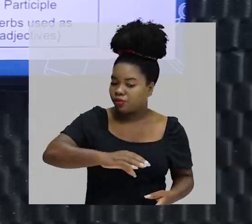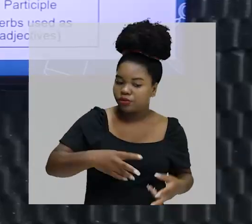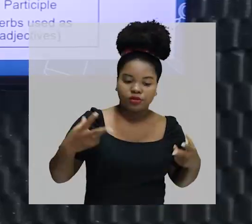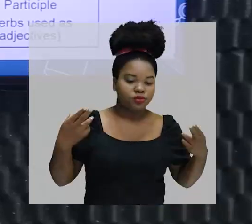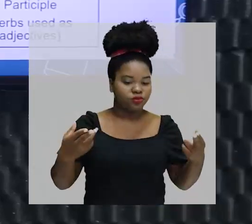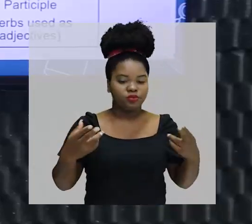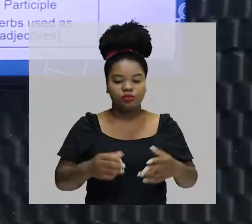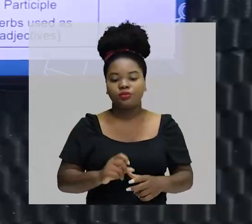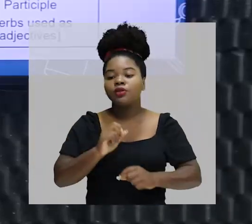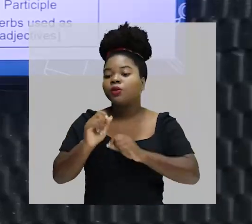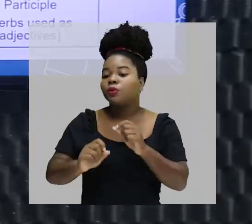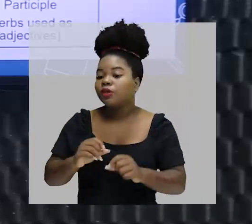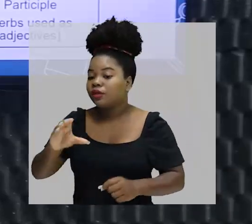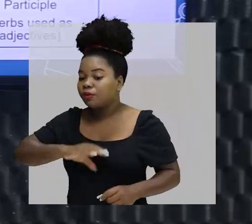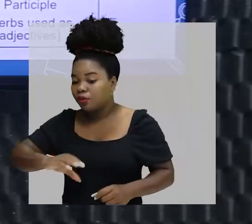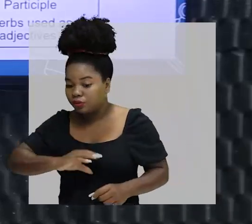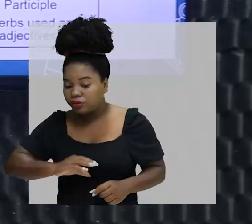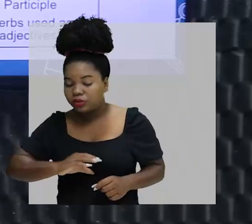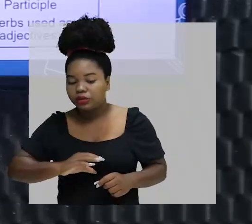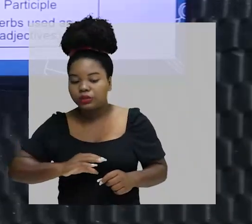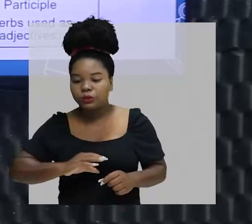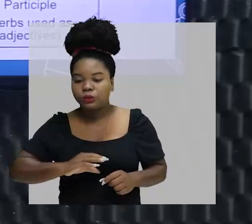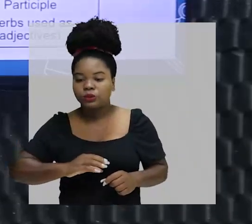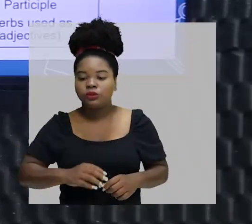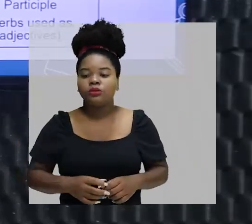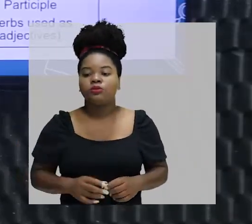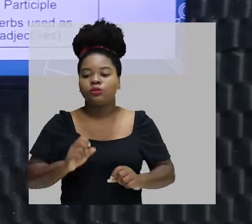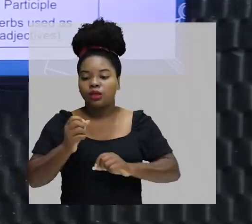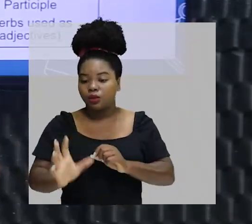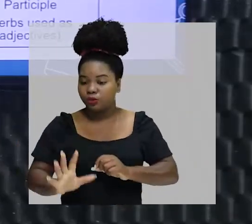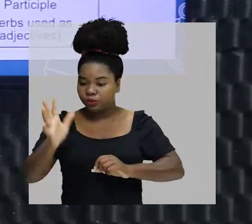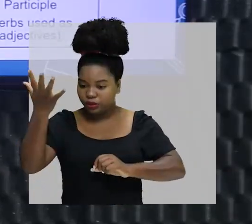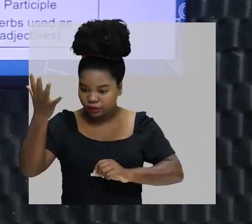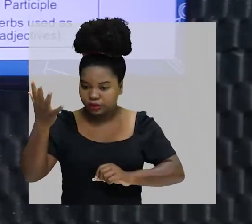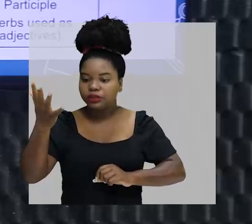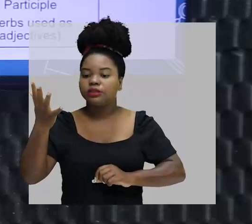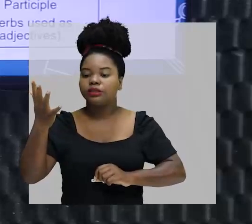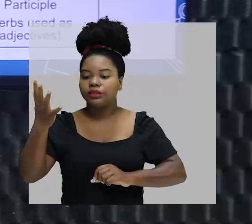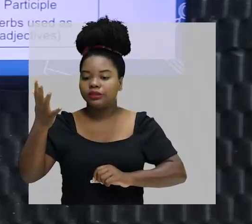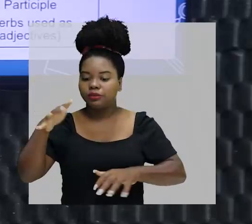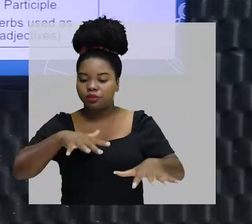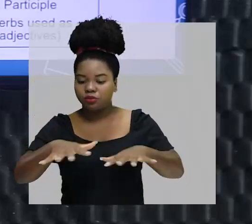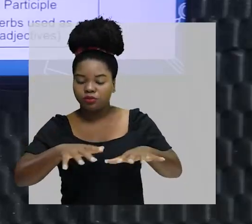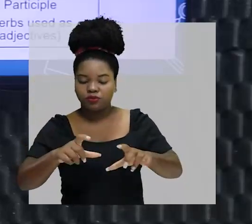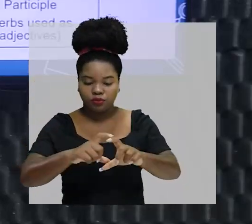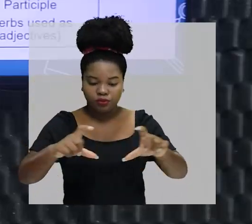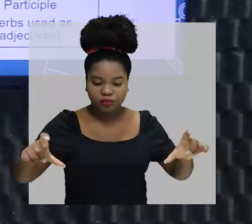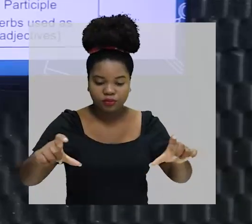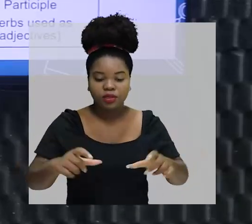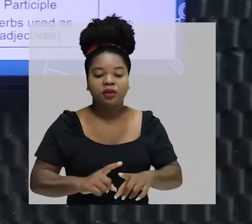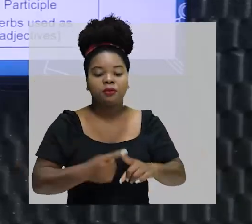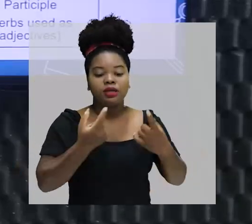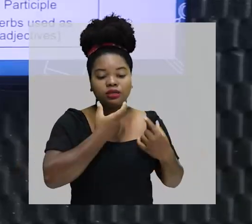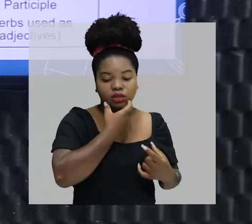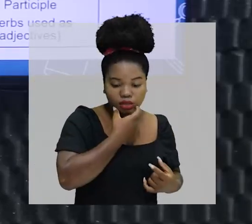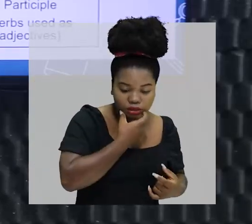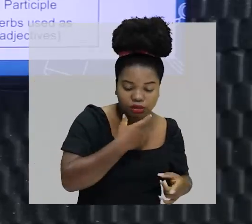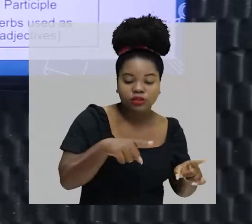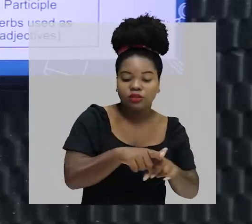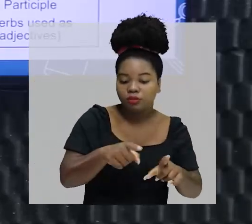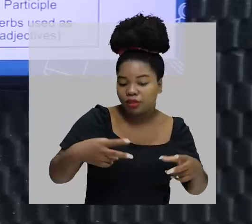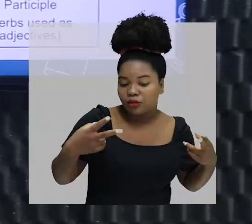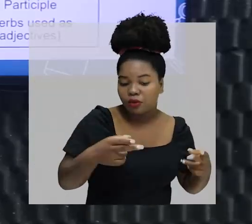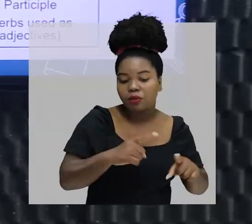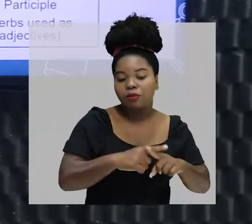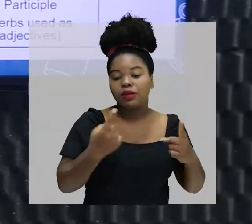português? Ação em movimento. ING, que indica ação em movimento em inglês também. Só que esse sufixo